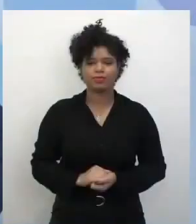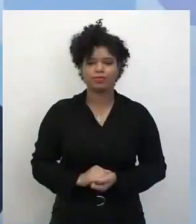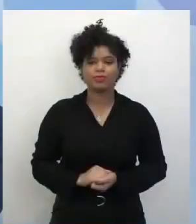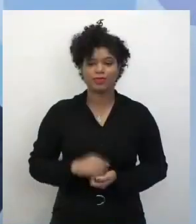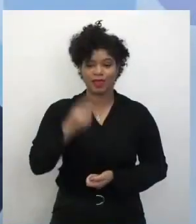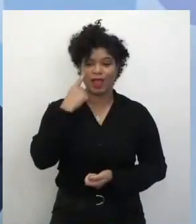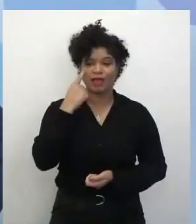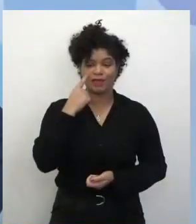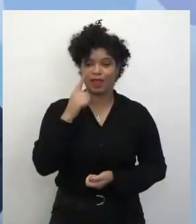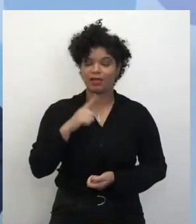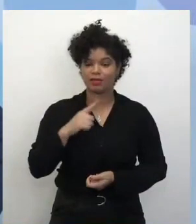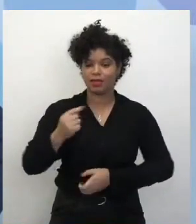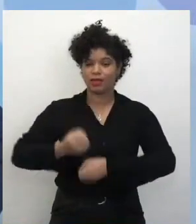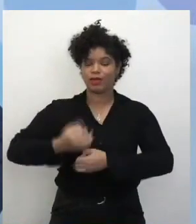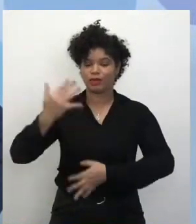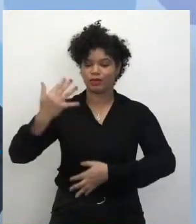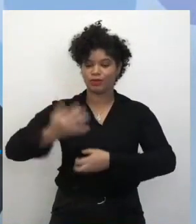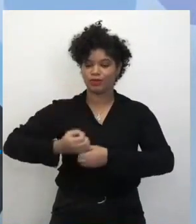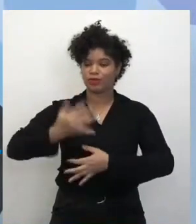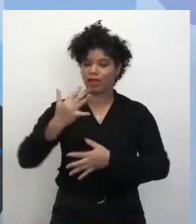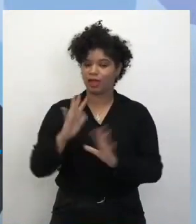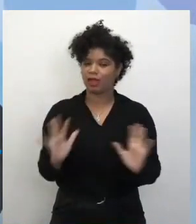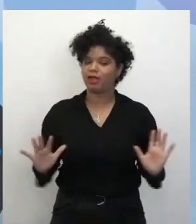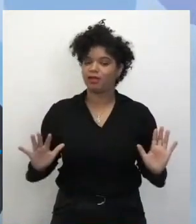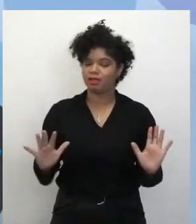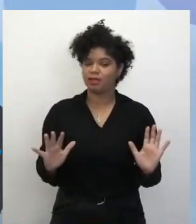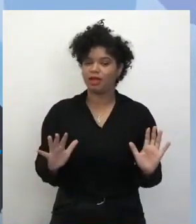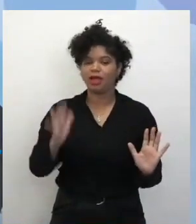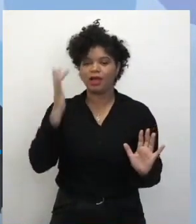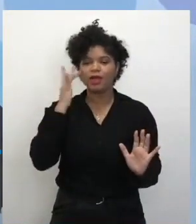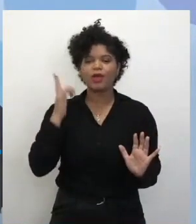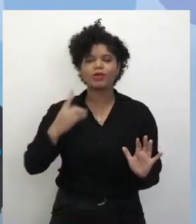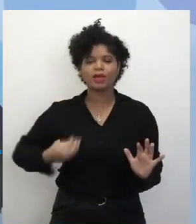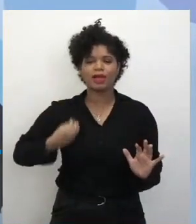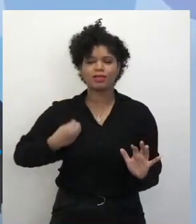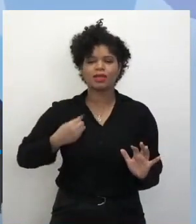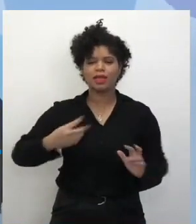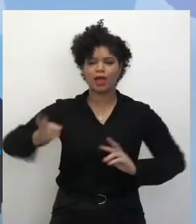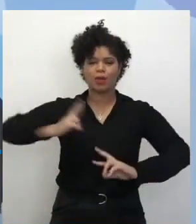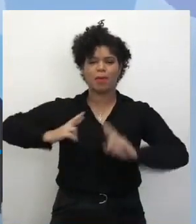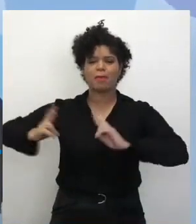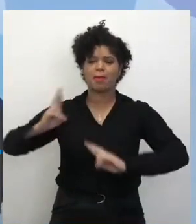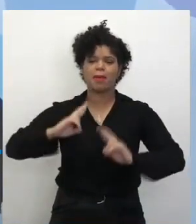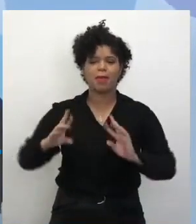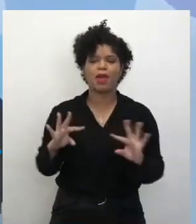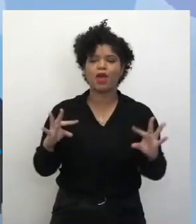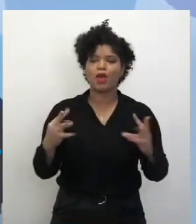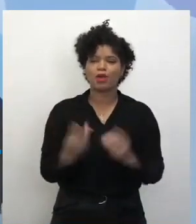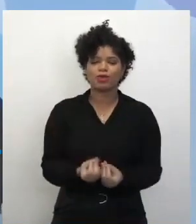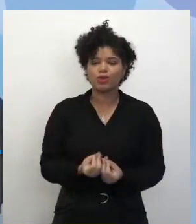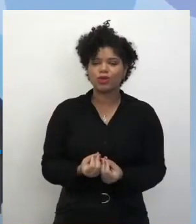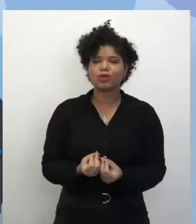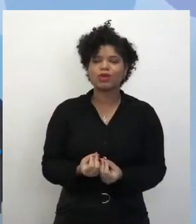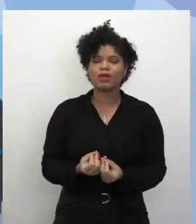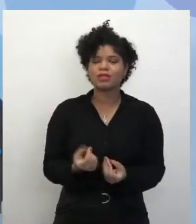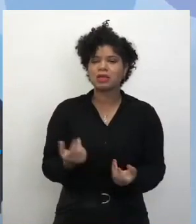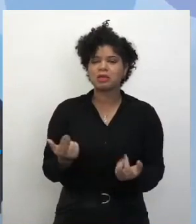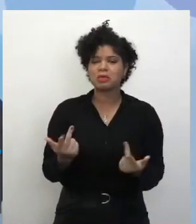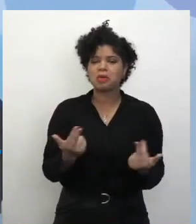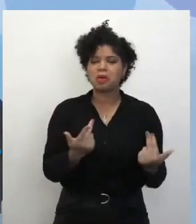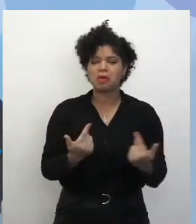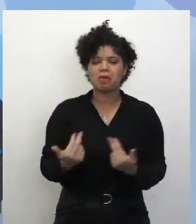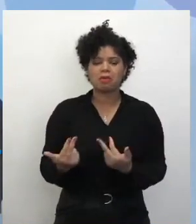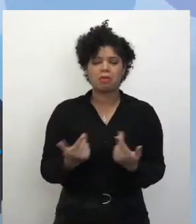Tá bom estou vendo aqui o chat né Parece que existem muitas respostas e todas elas com a mesma letra